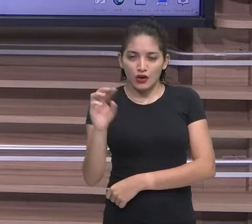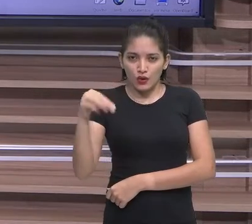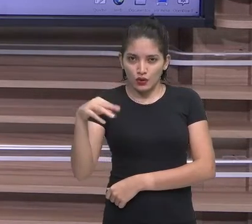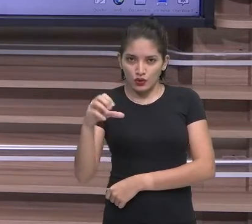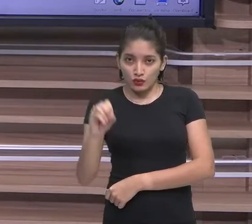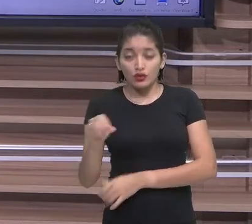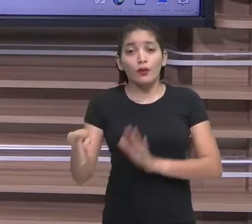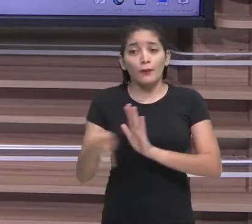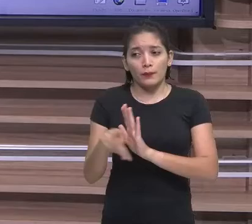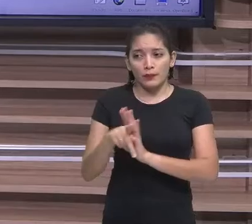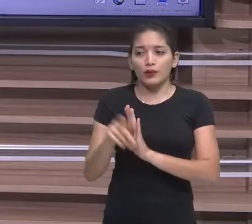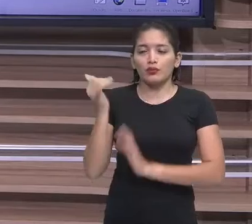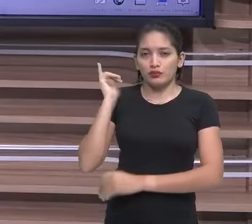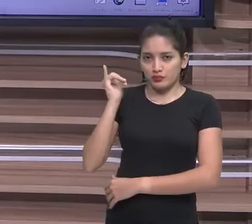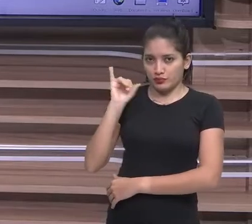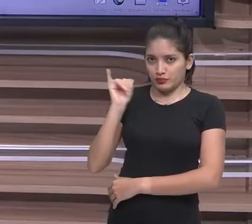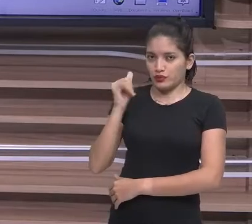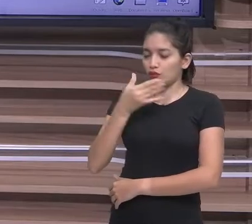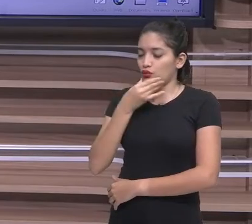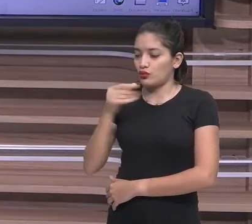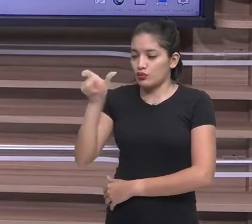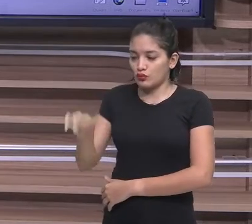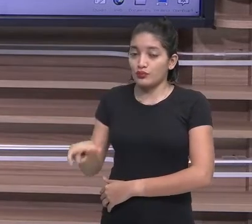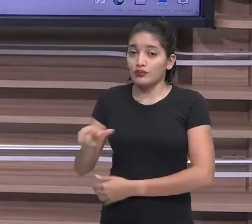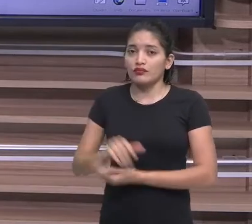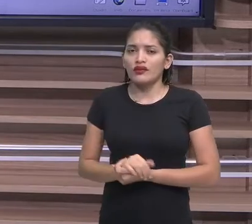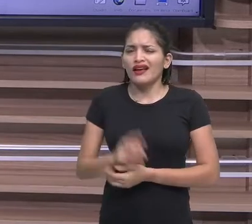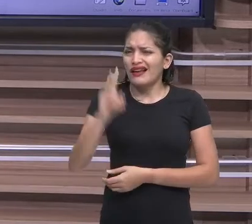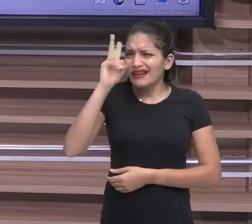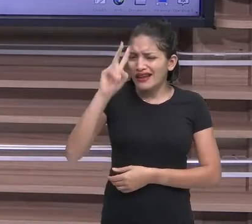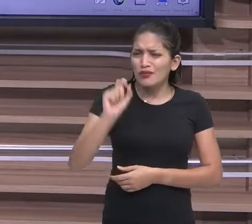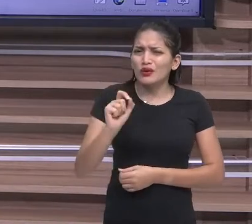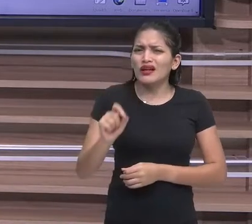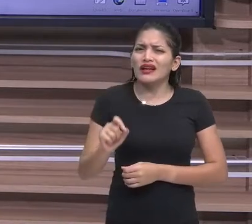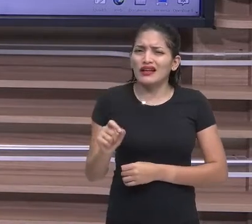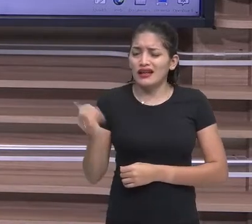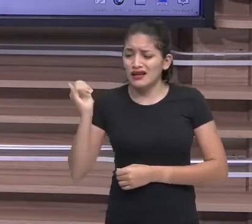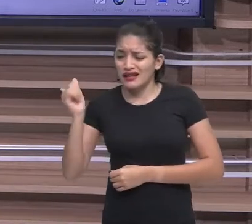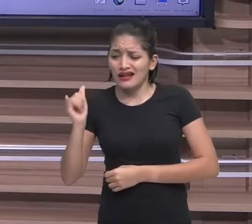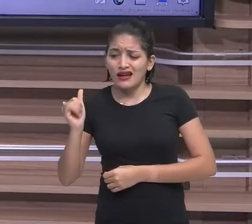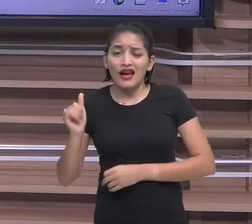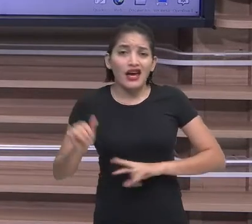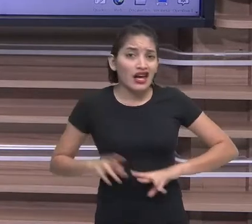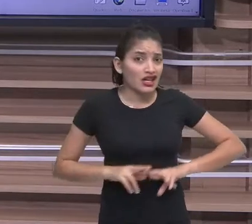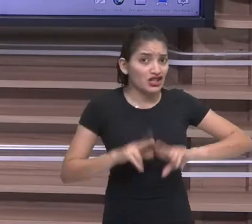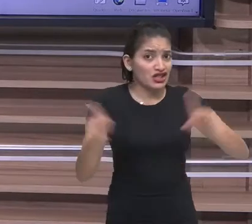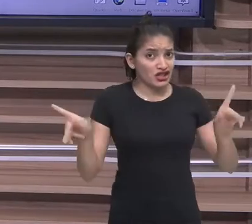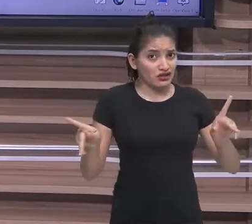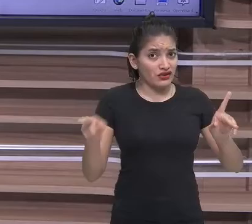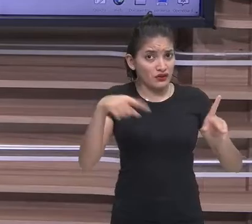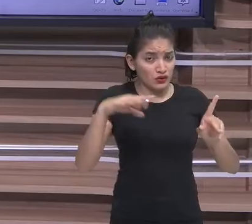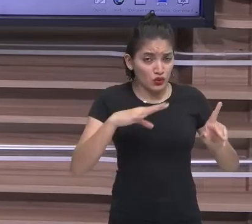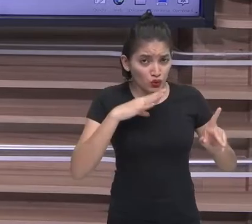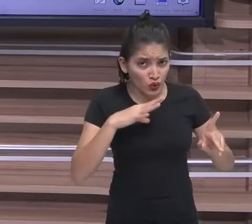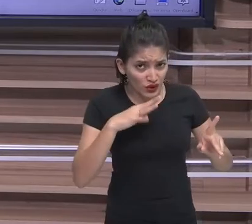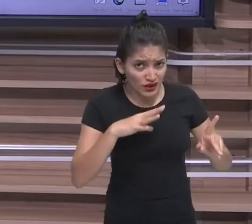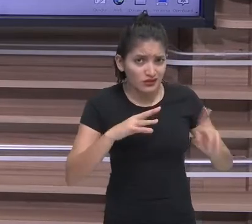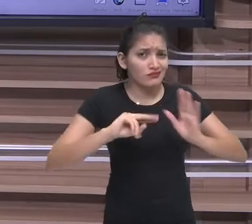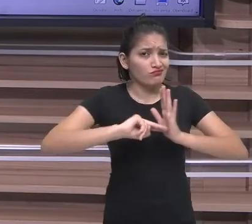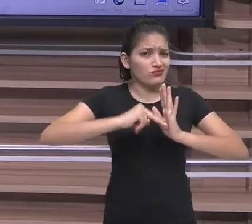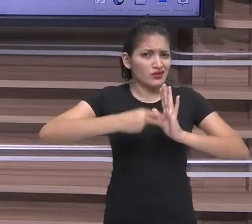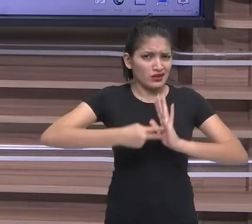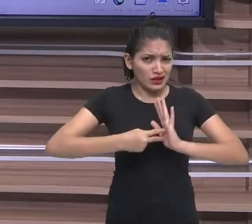Fernando Pessoa. Lembrando, gente, que heterônimo é diferente de pseudônimo. Você conhece o sentido de